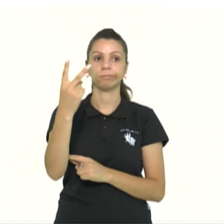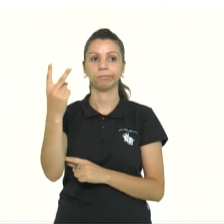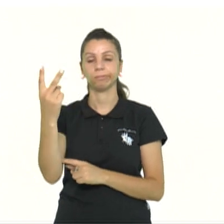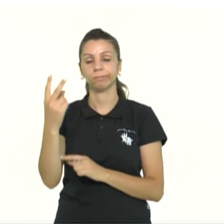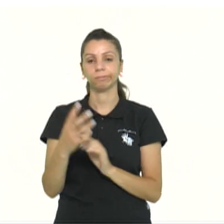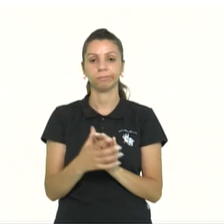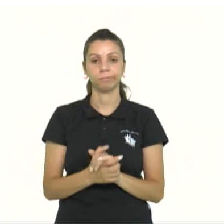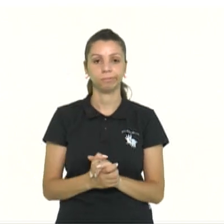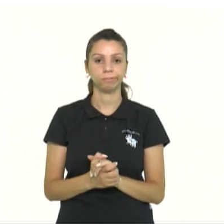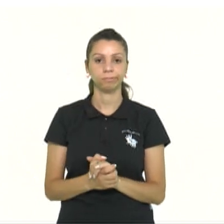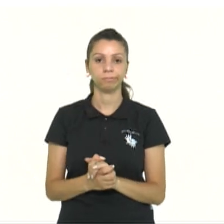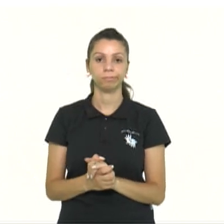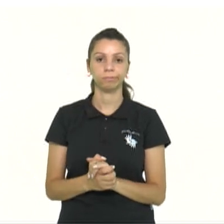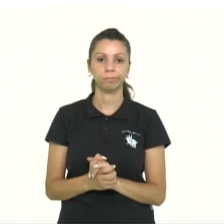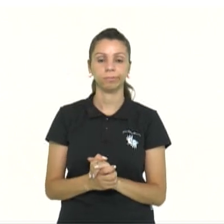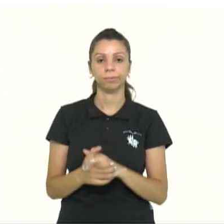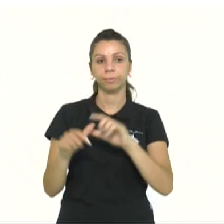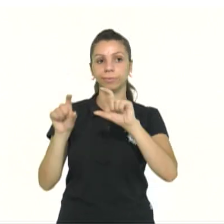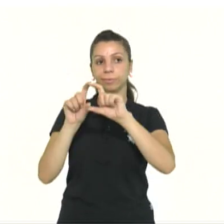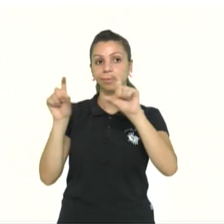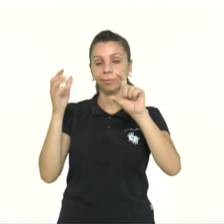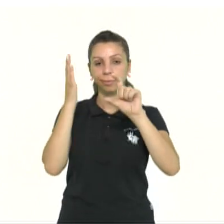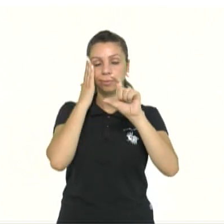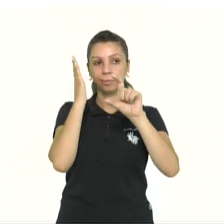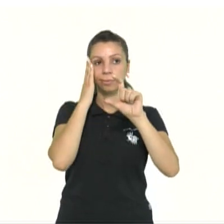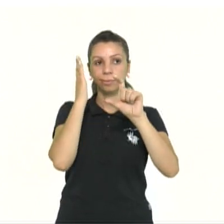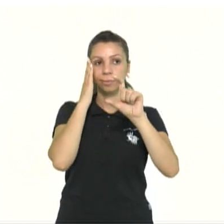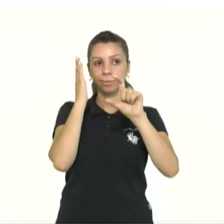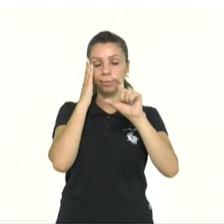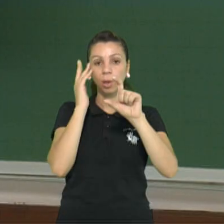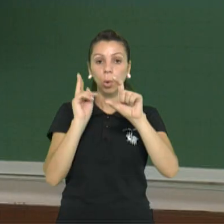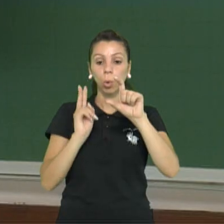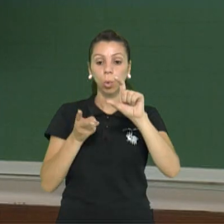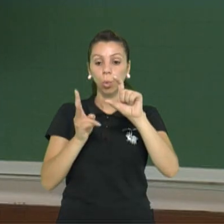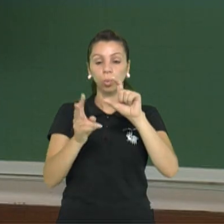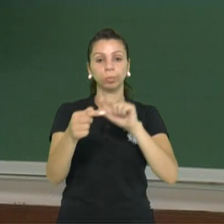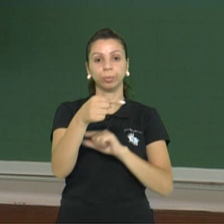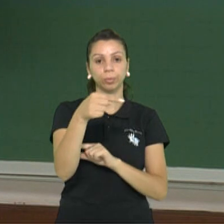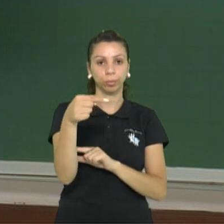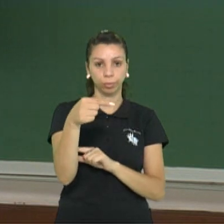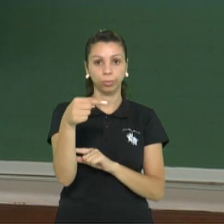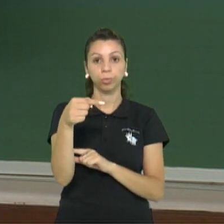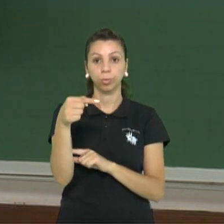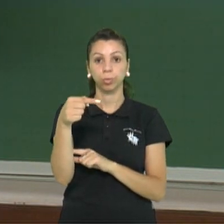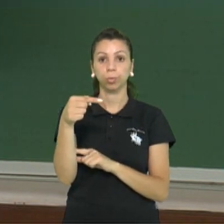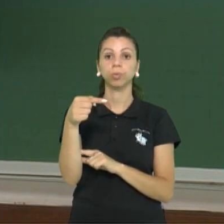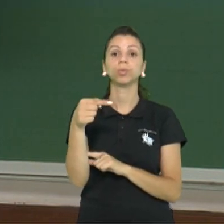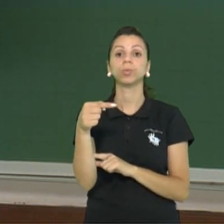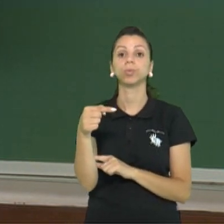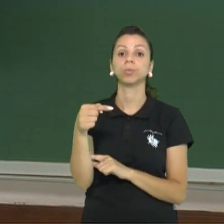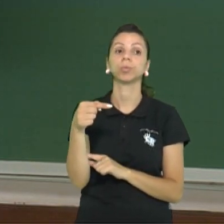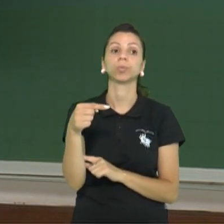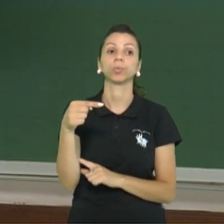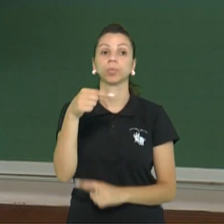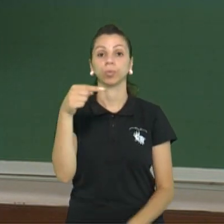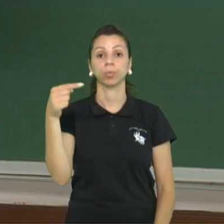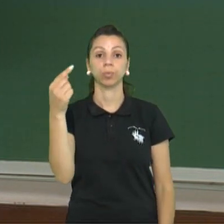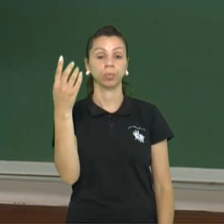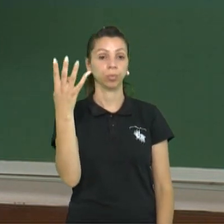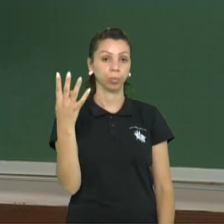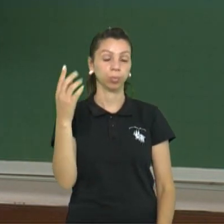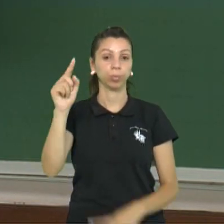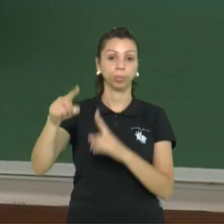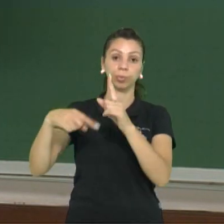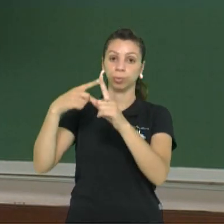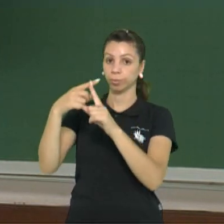quadrado, mais 4 vezes 2. Agora você já sabe que aqui continua negativo, né? Então fica menos 4 mais